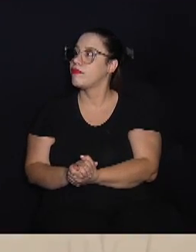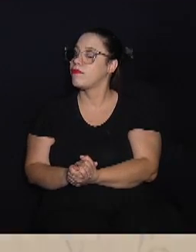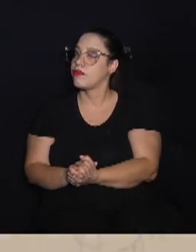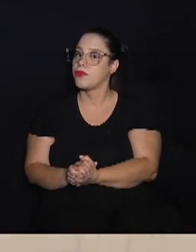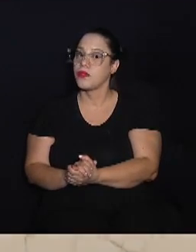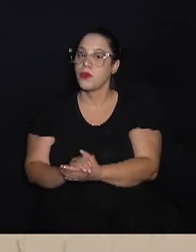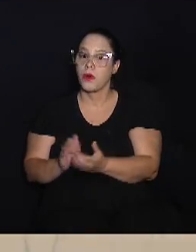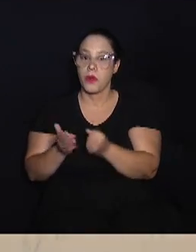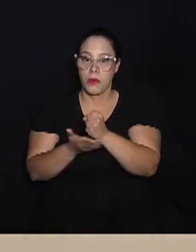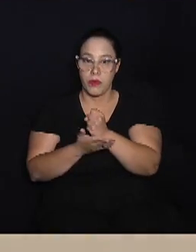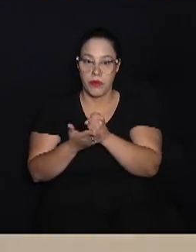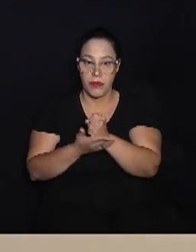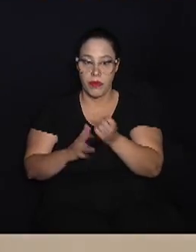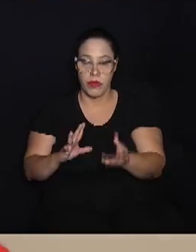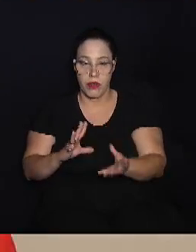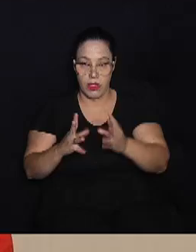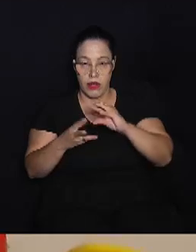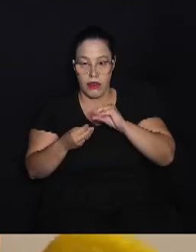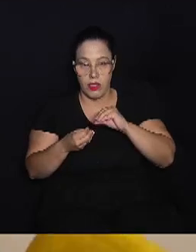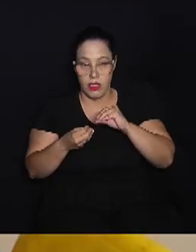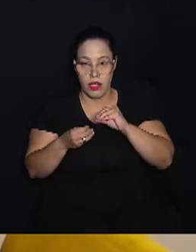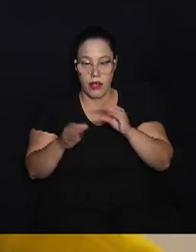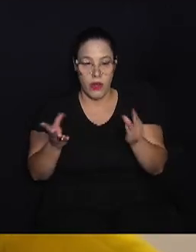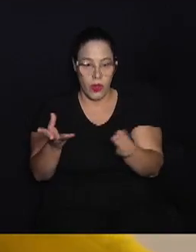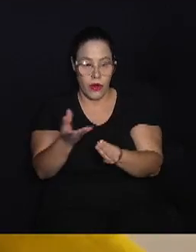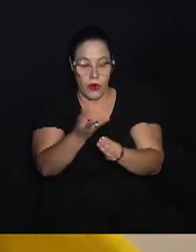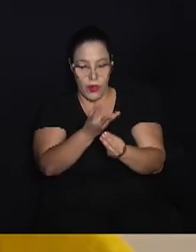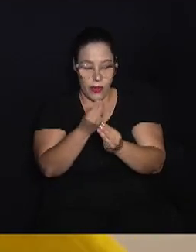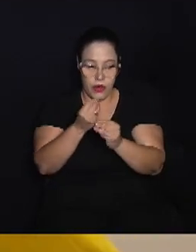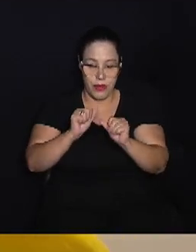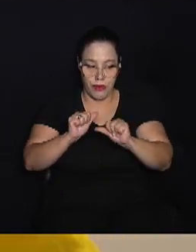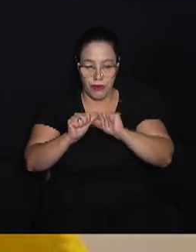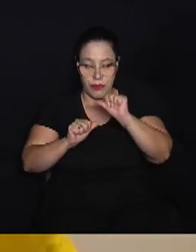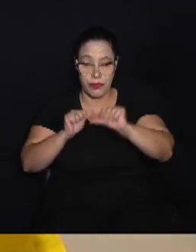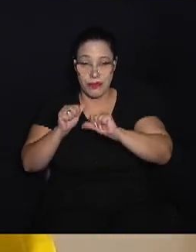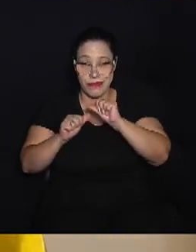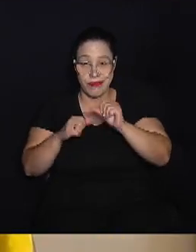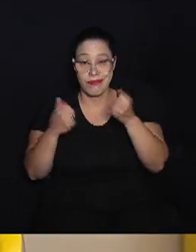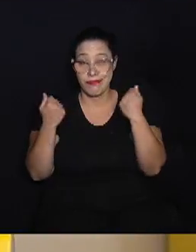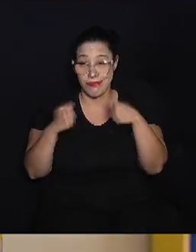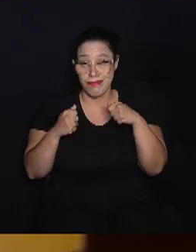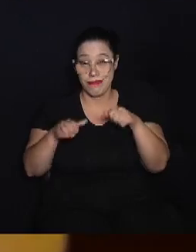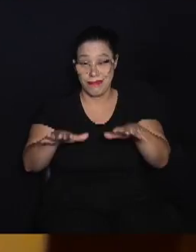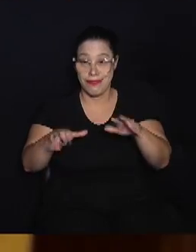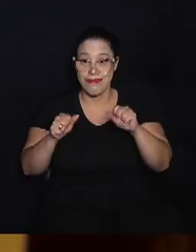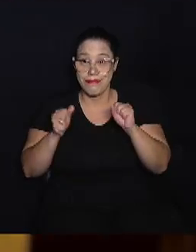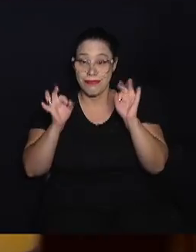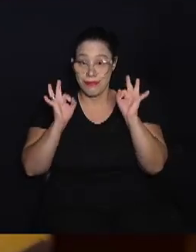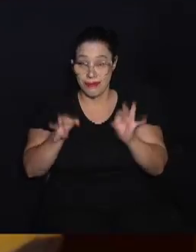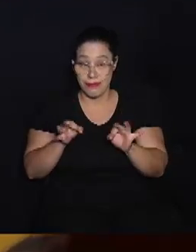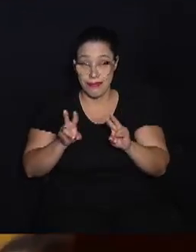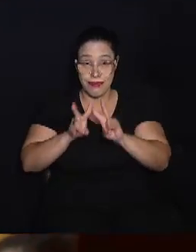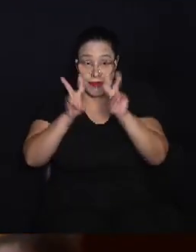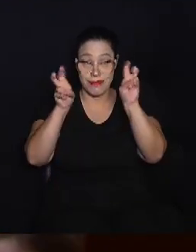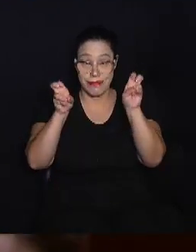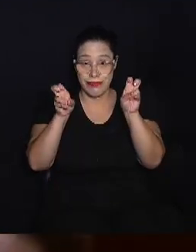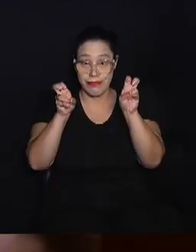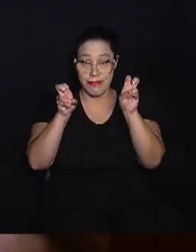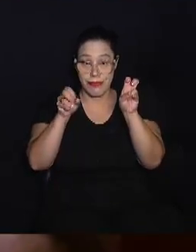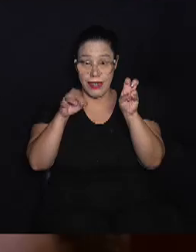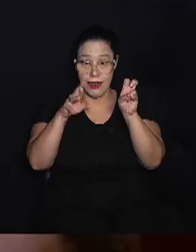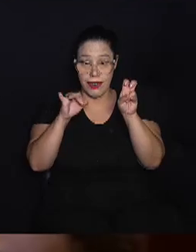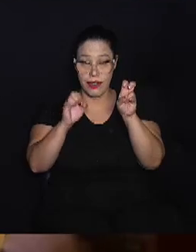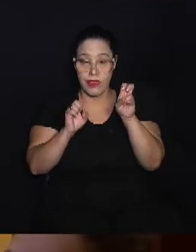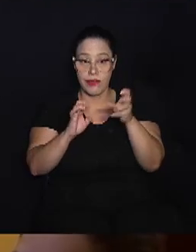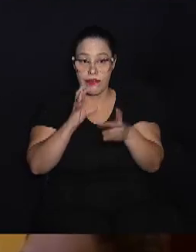Com base na sustentabilidade, a arte de transformar o necessário e colher o suficiente é o tema interdisciplinar